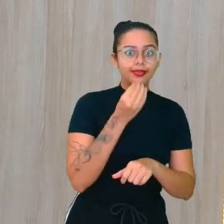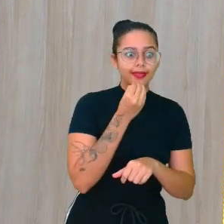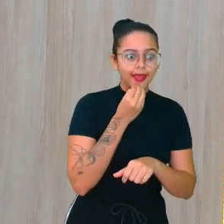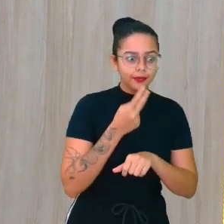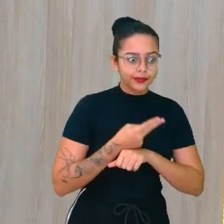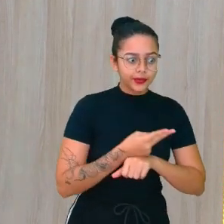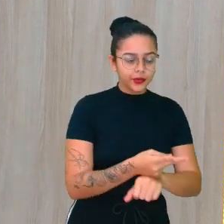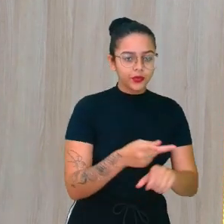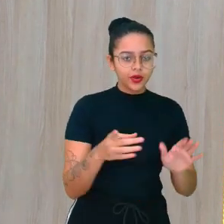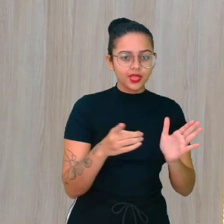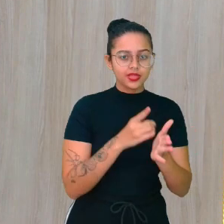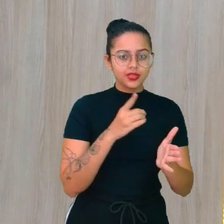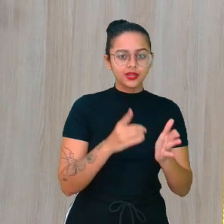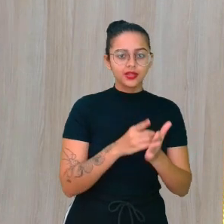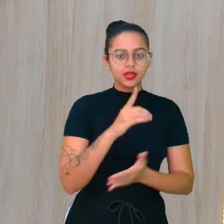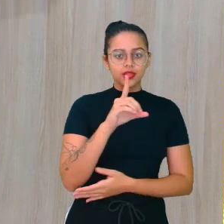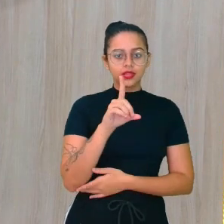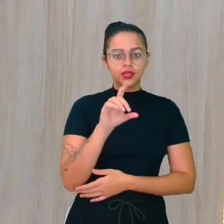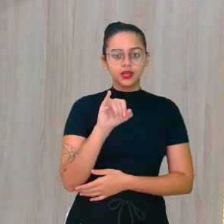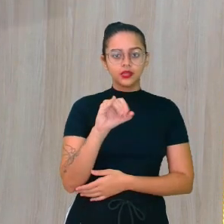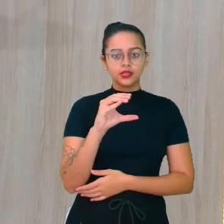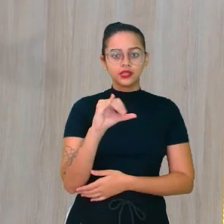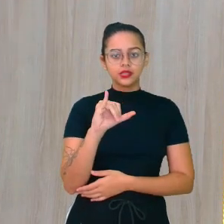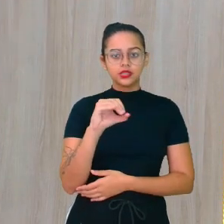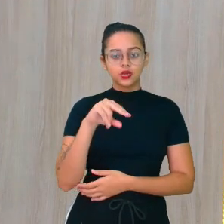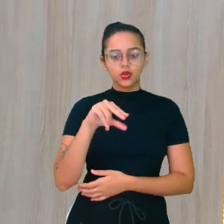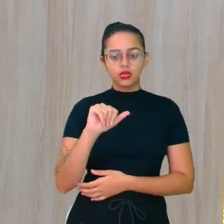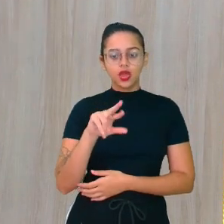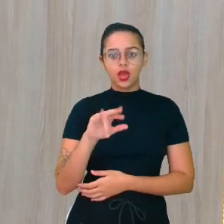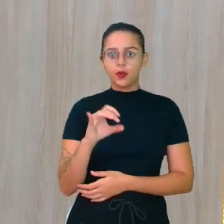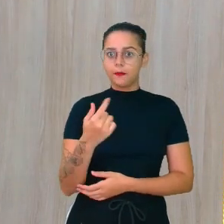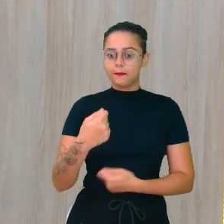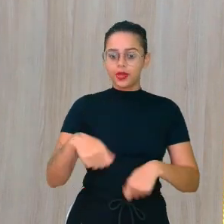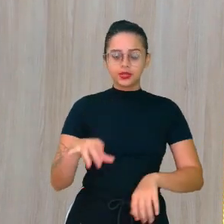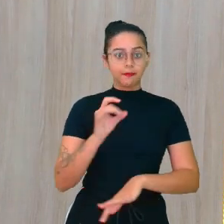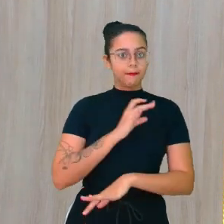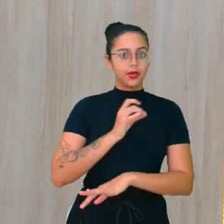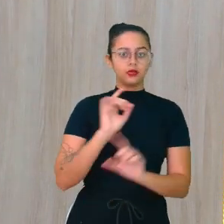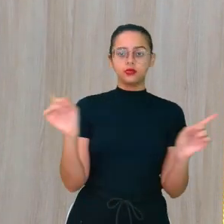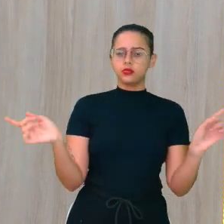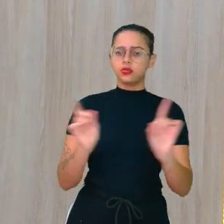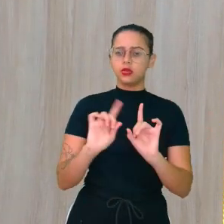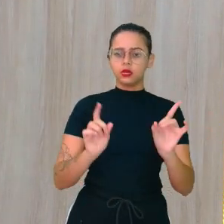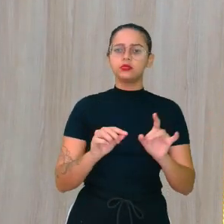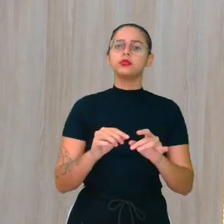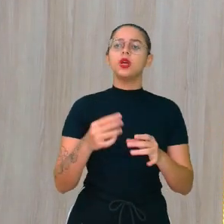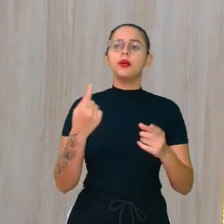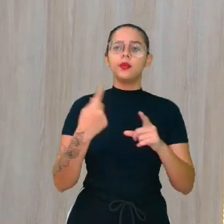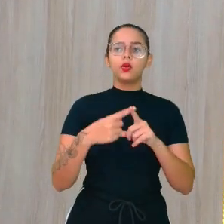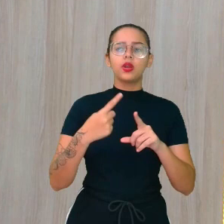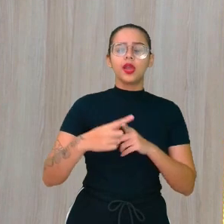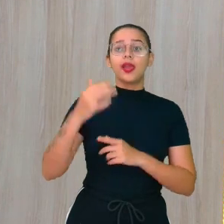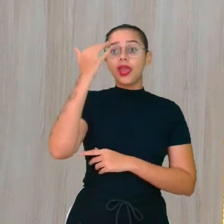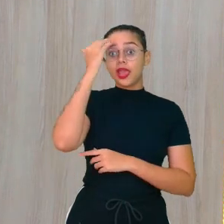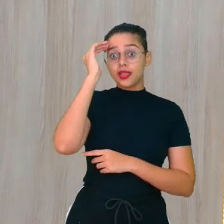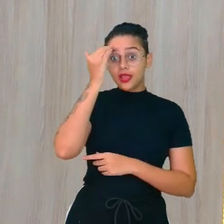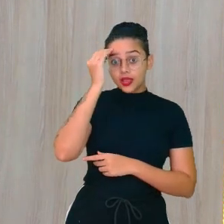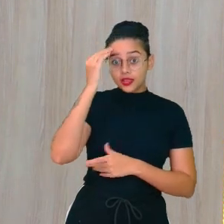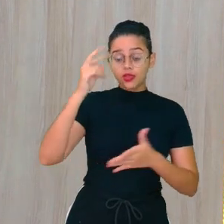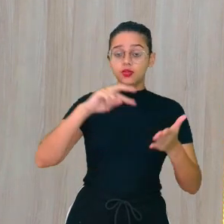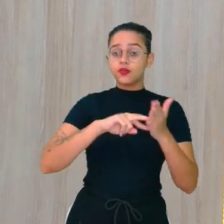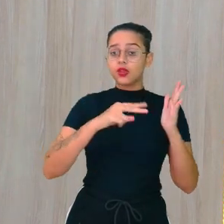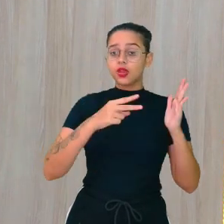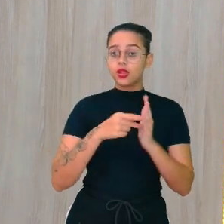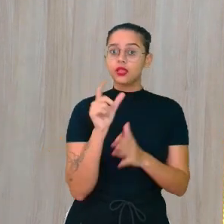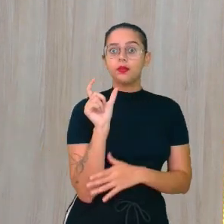ir ao dicionário quando a gente não tem que ter medo, né, professora? Não tem que ter medo, vá ao dicionário, porque compreender aí o sentido